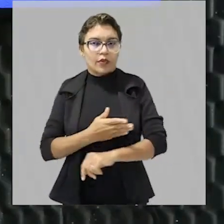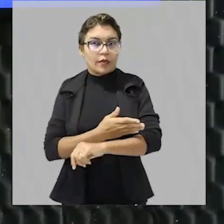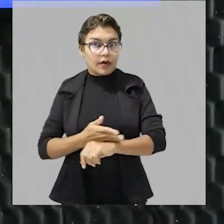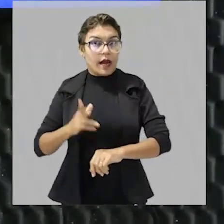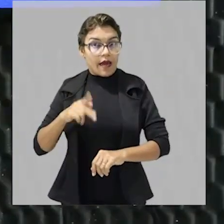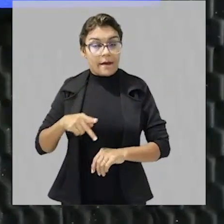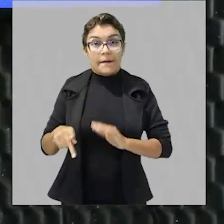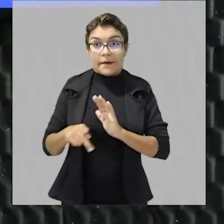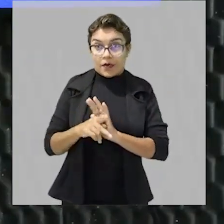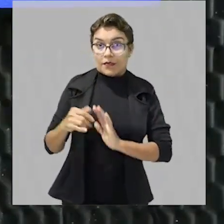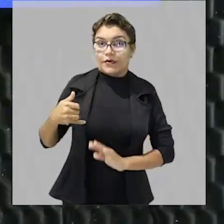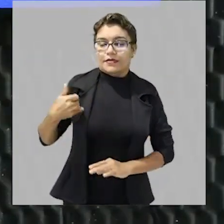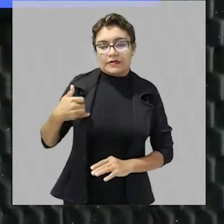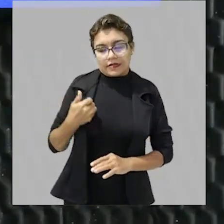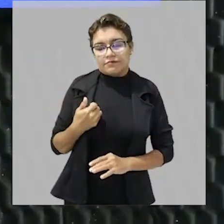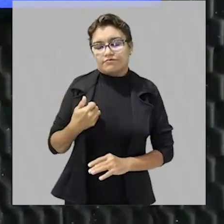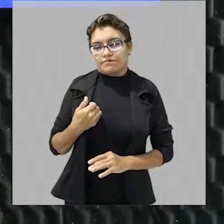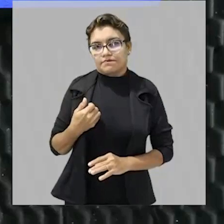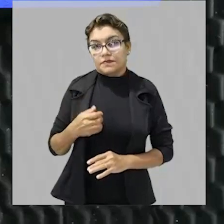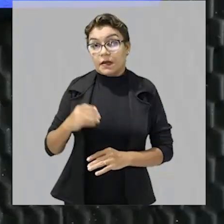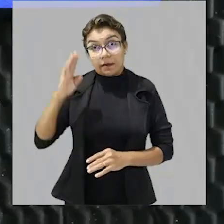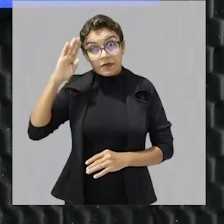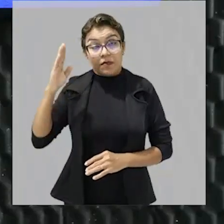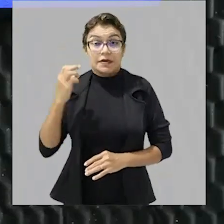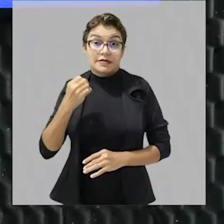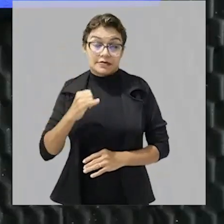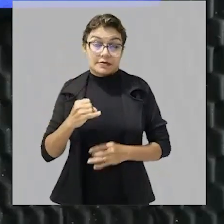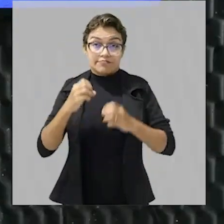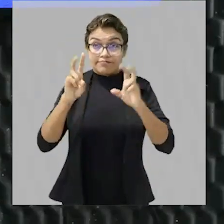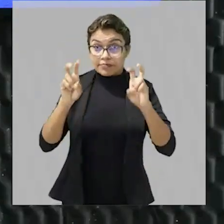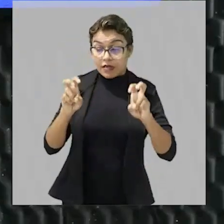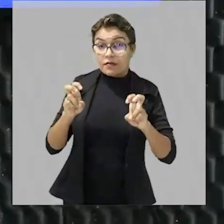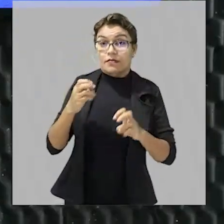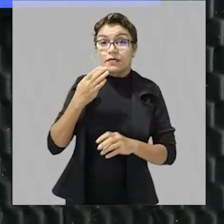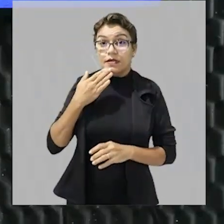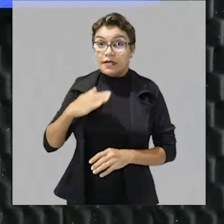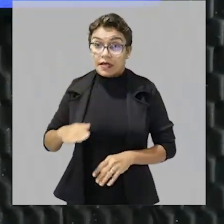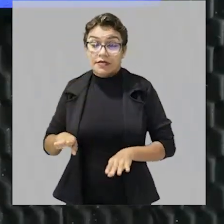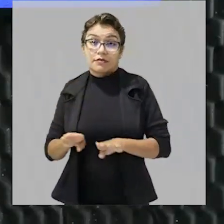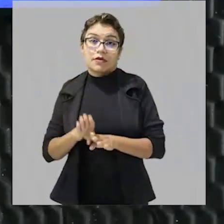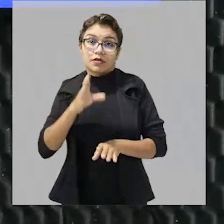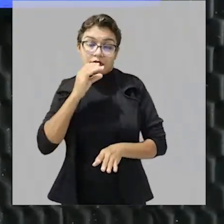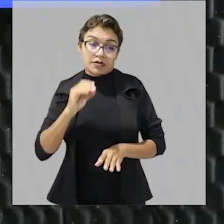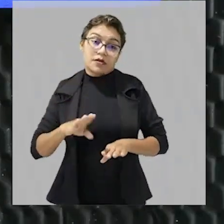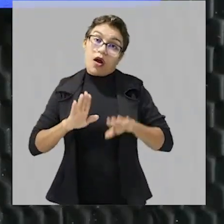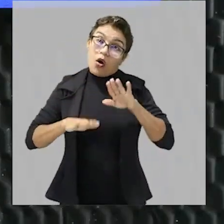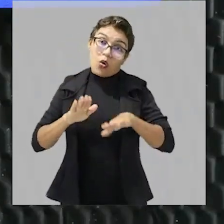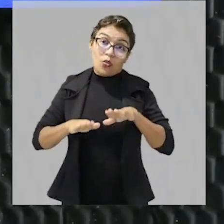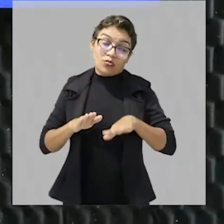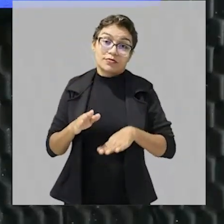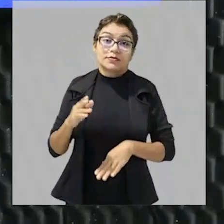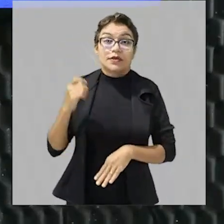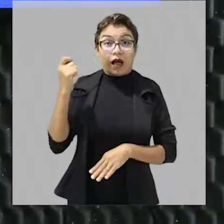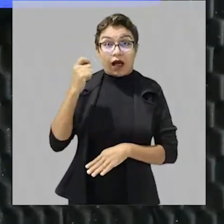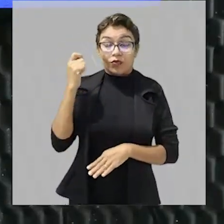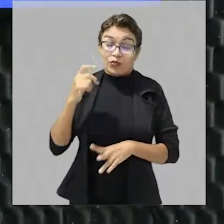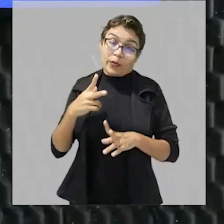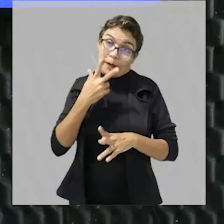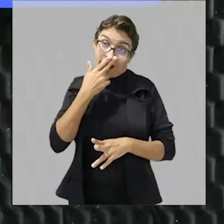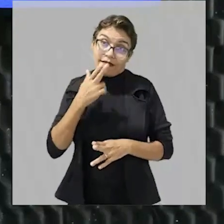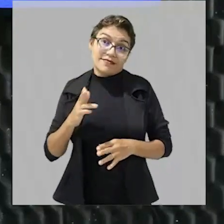para adolescente, próprio para as mulheres, adequado, tá? E o 3